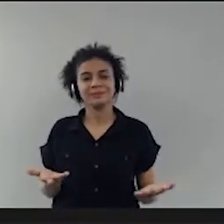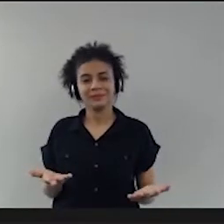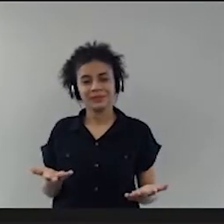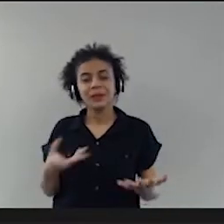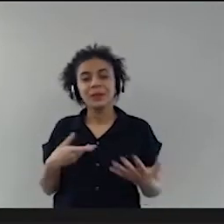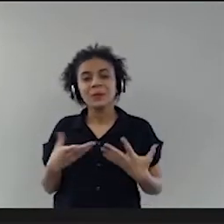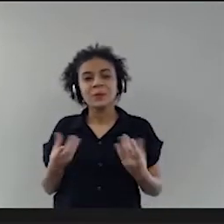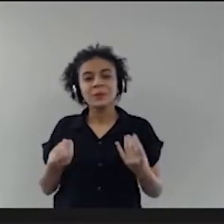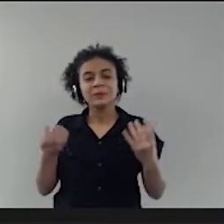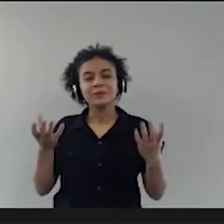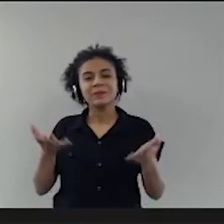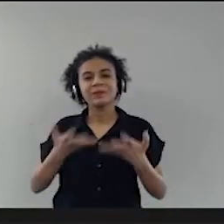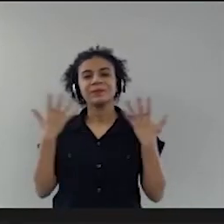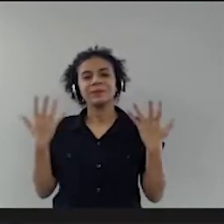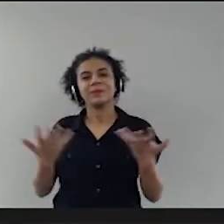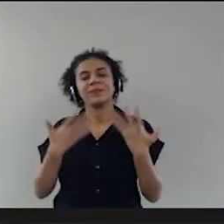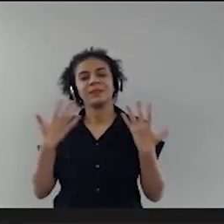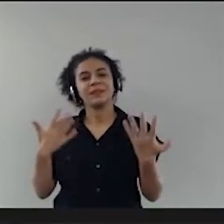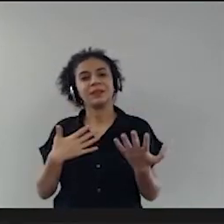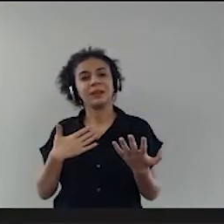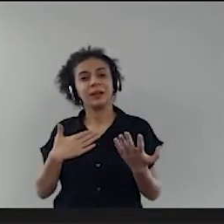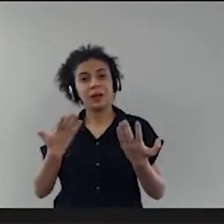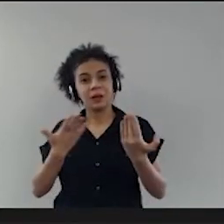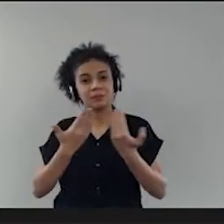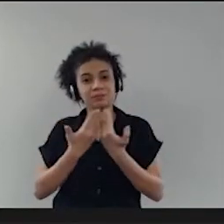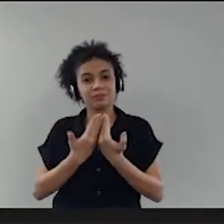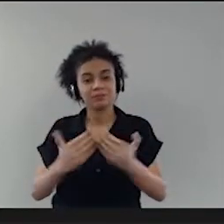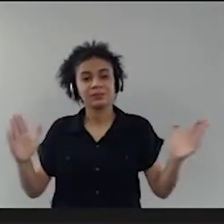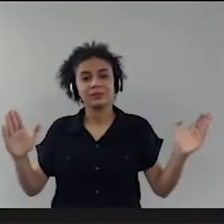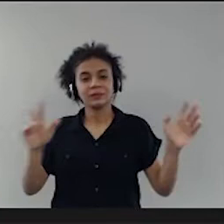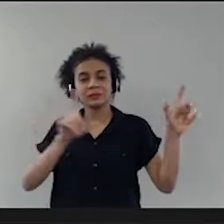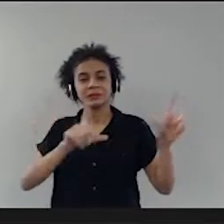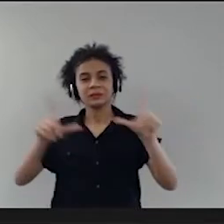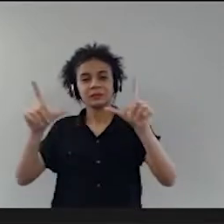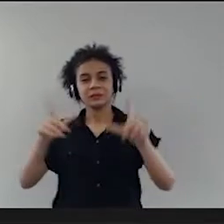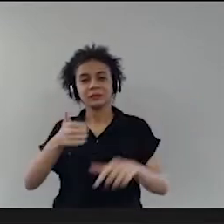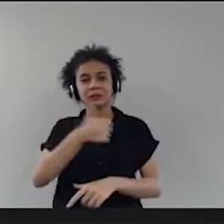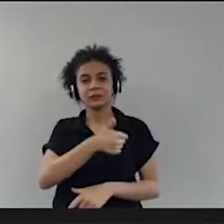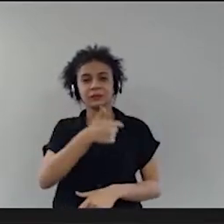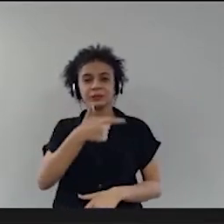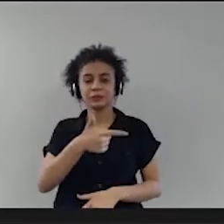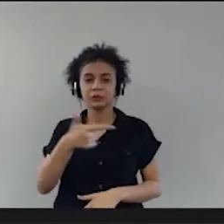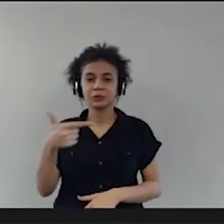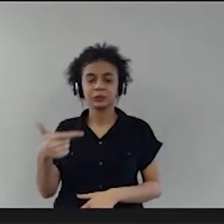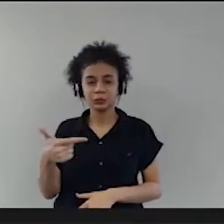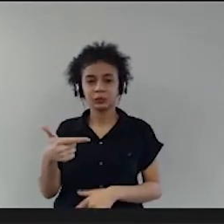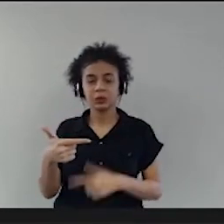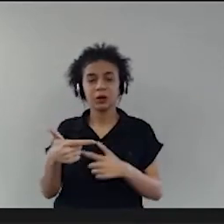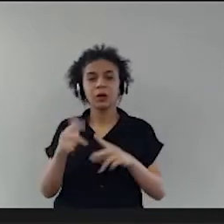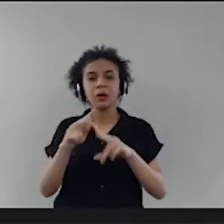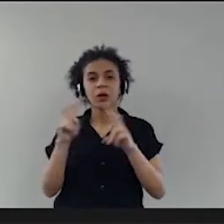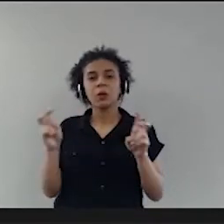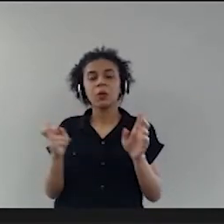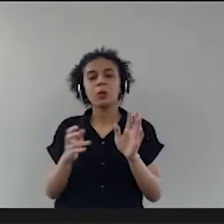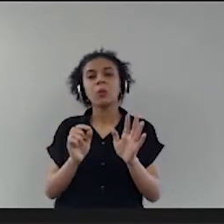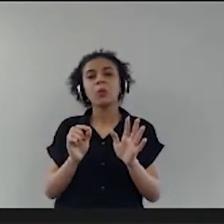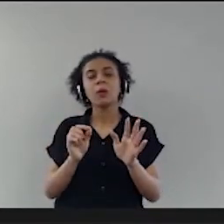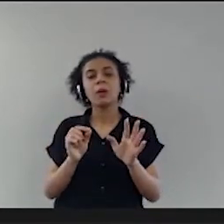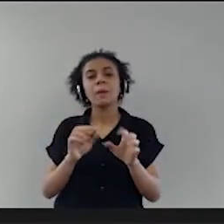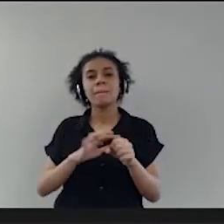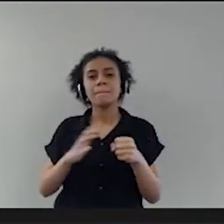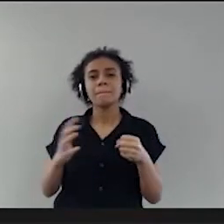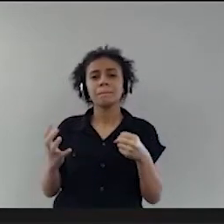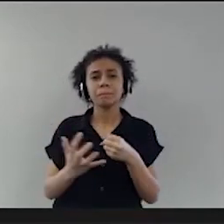com muita alegria que eu faço a abertura do painel 122, que vai tratar sobre as